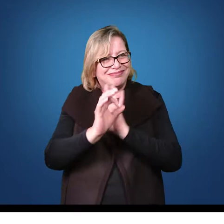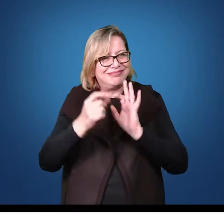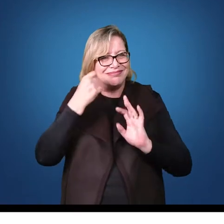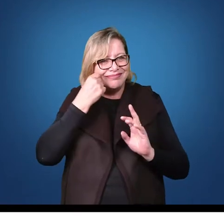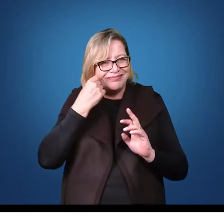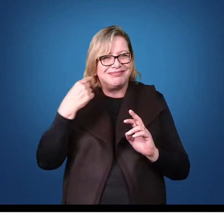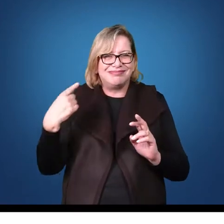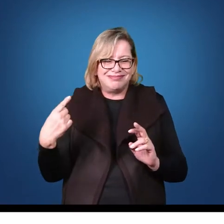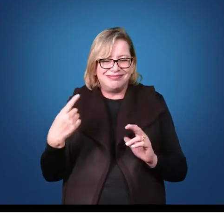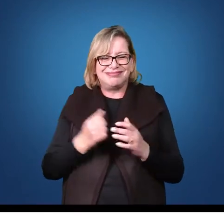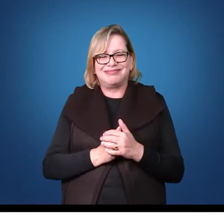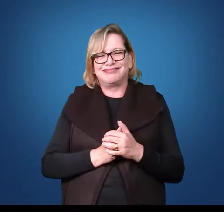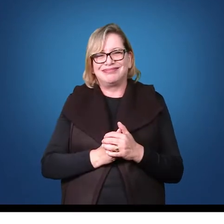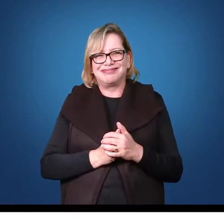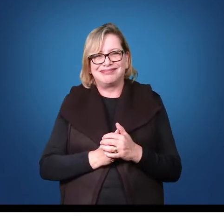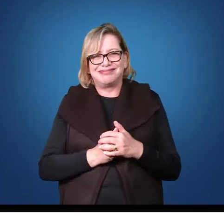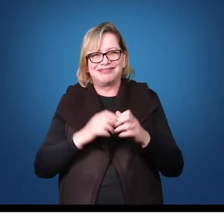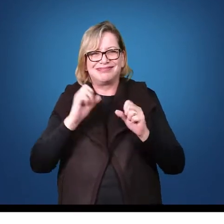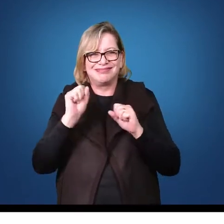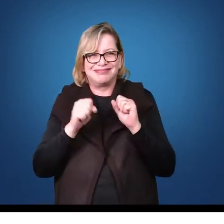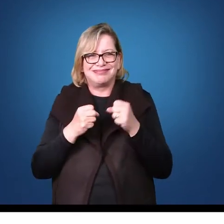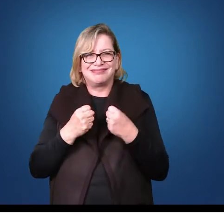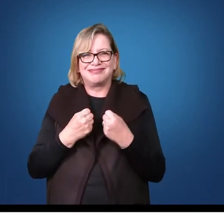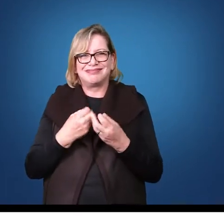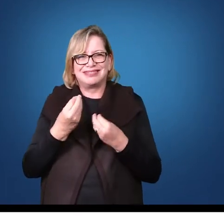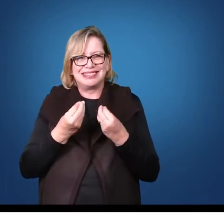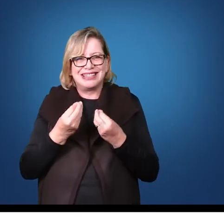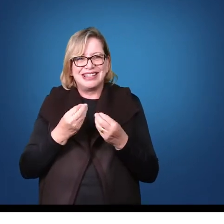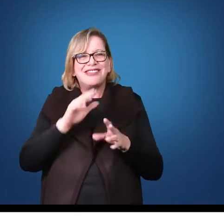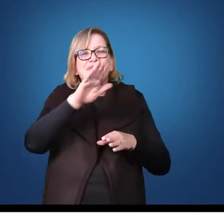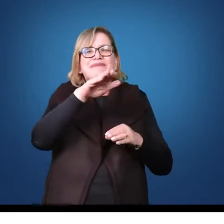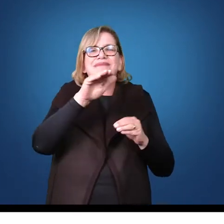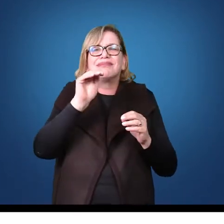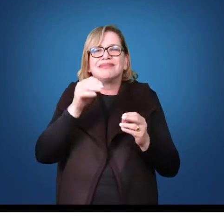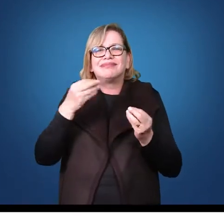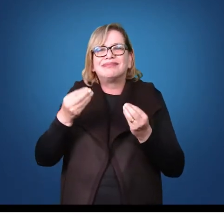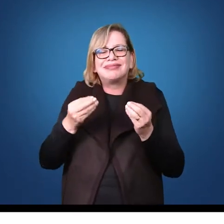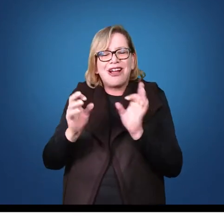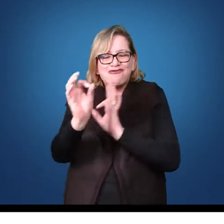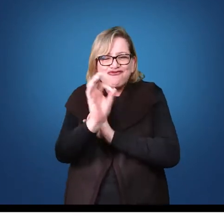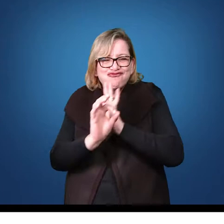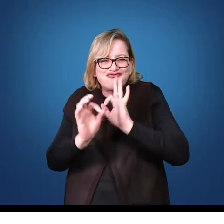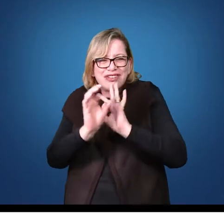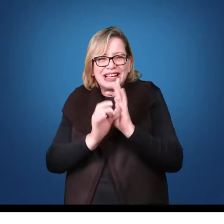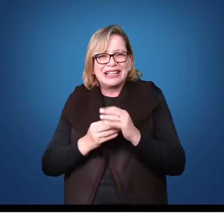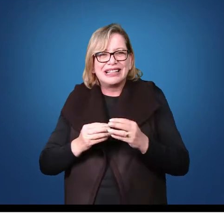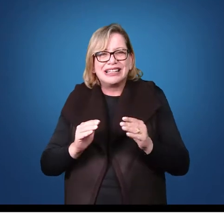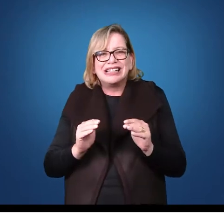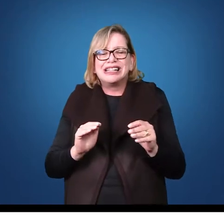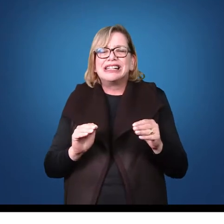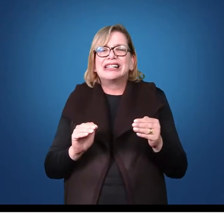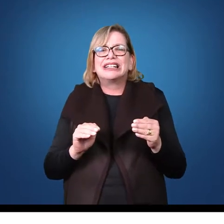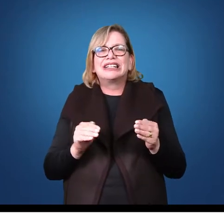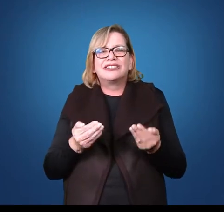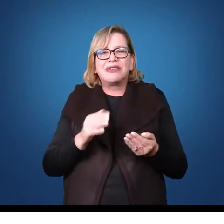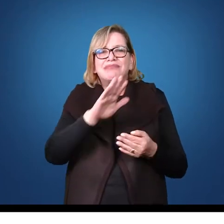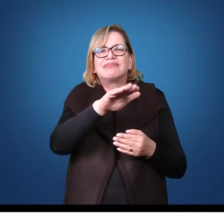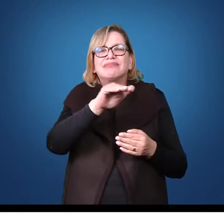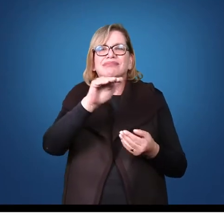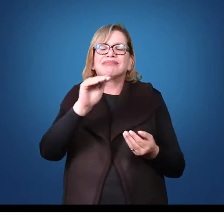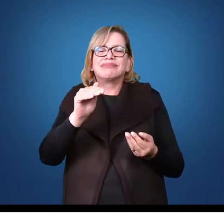meu gato. Toia esse aqui pro teu gato. Vai lá buscar. Cadê? Vai lá